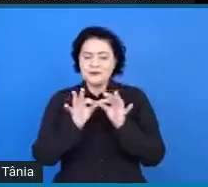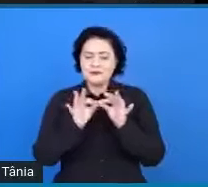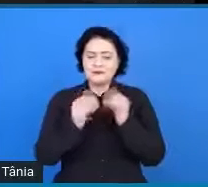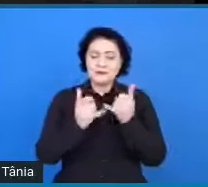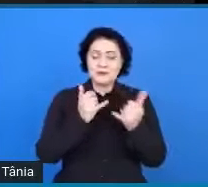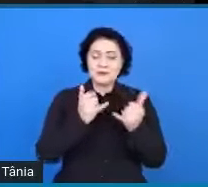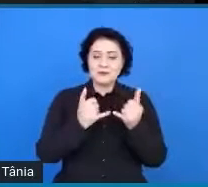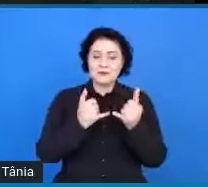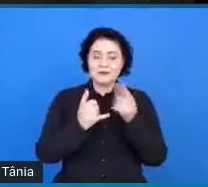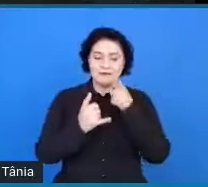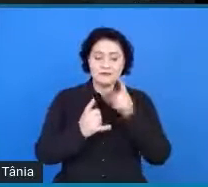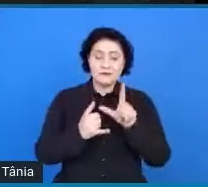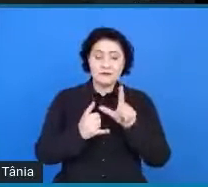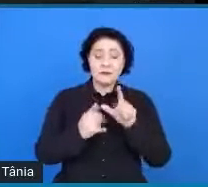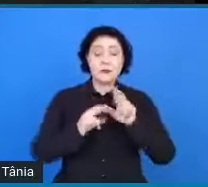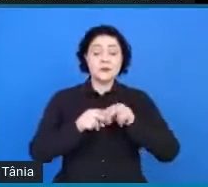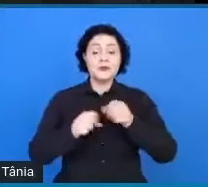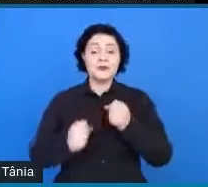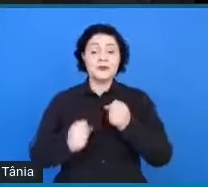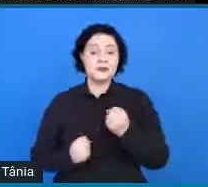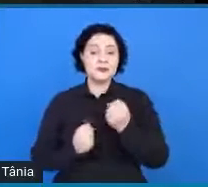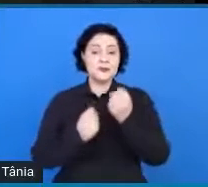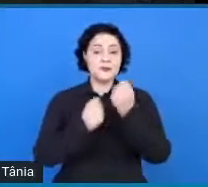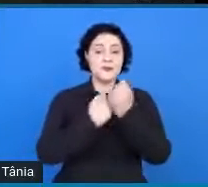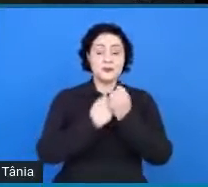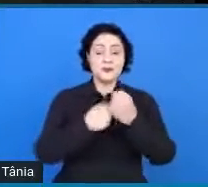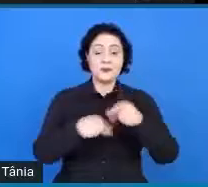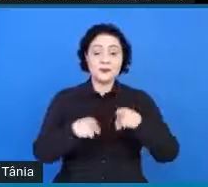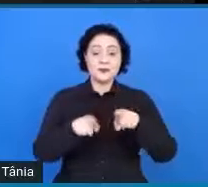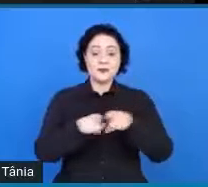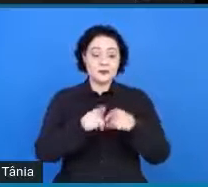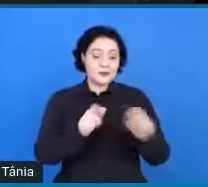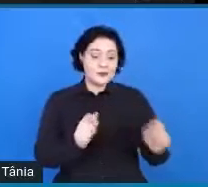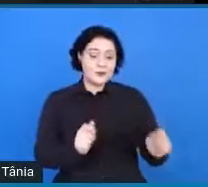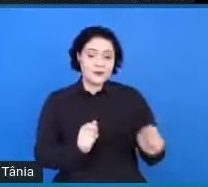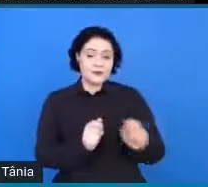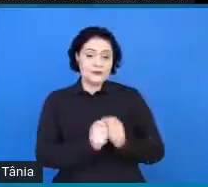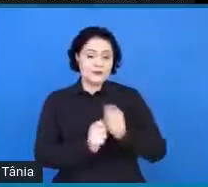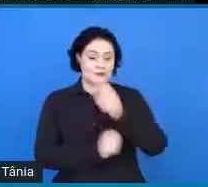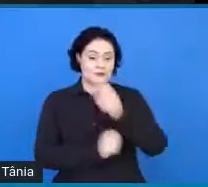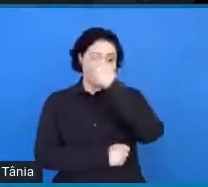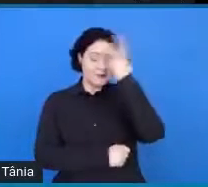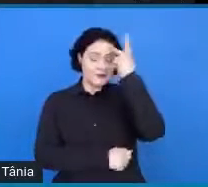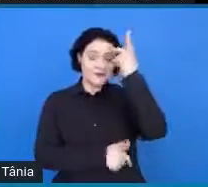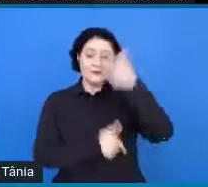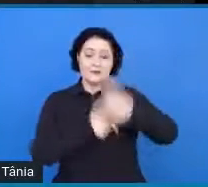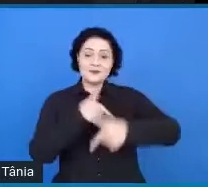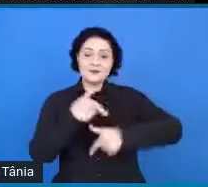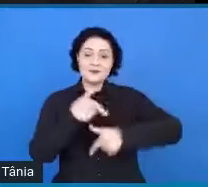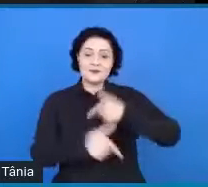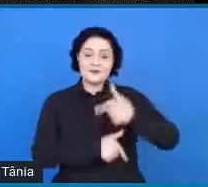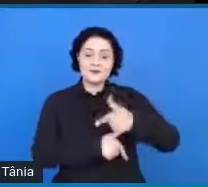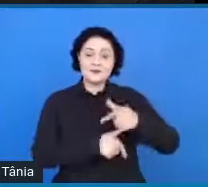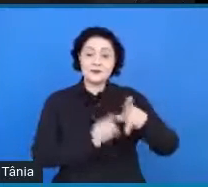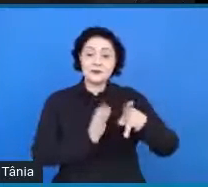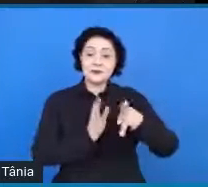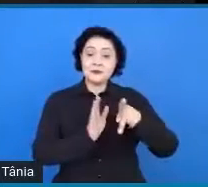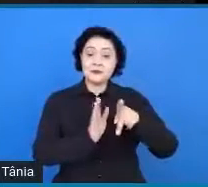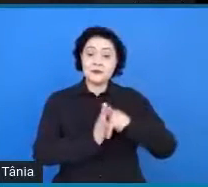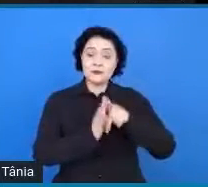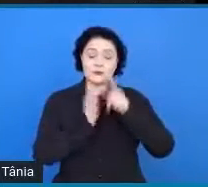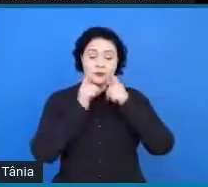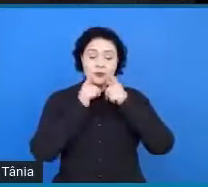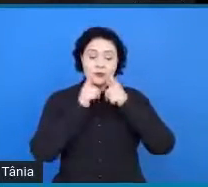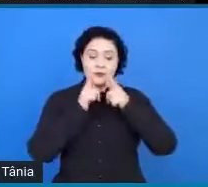desde o início o apoio de colaboradores conosco que fossem também nativos do idioma